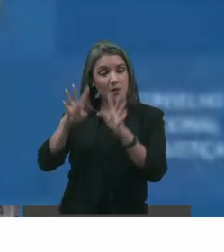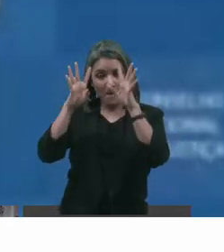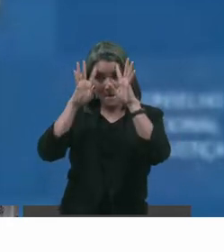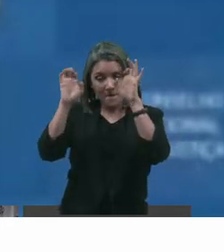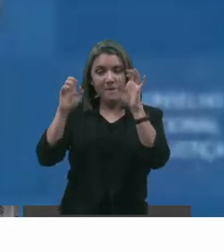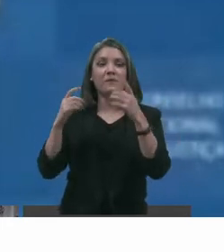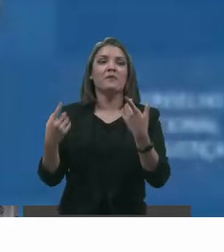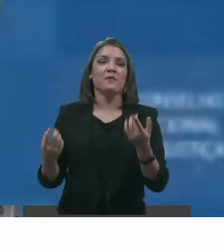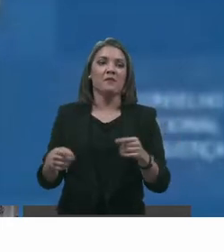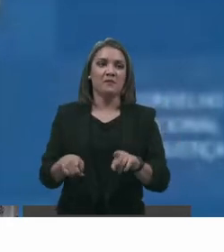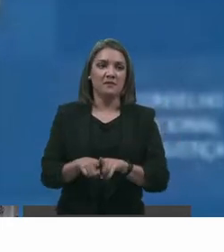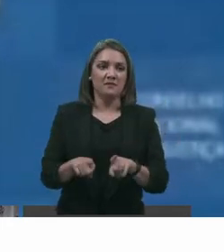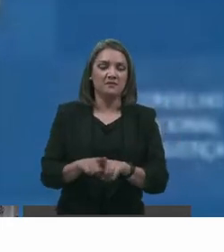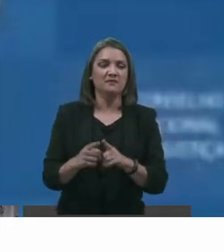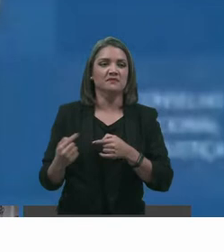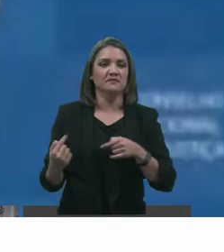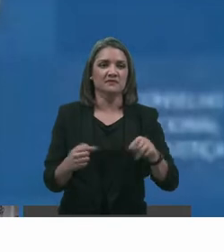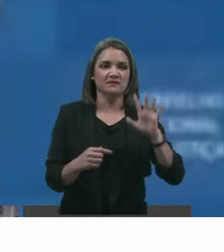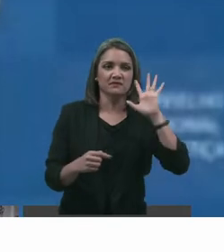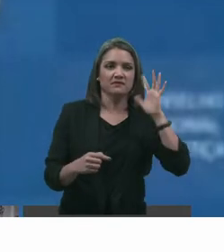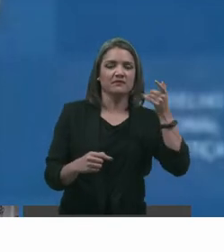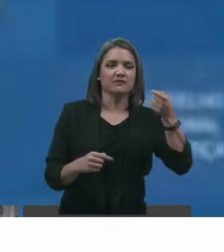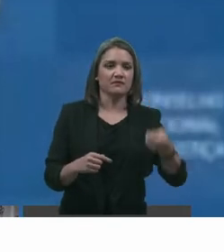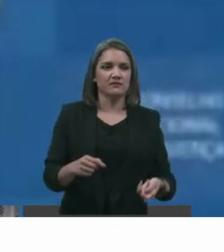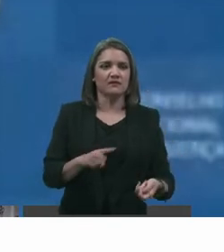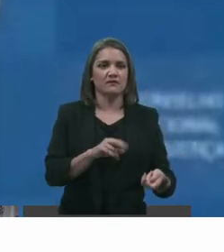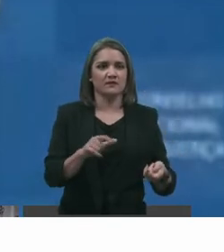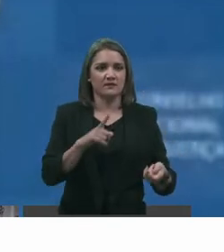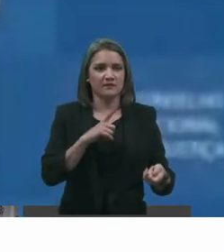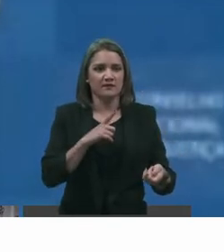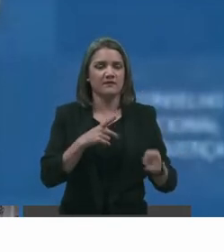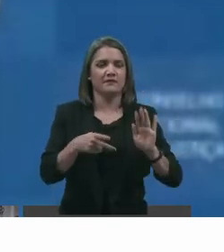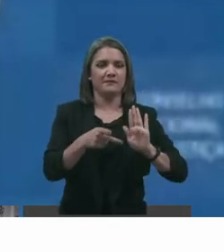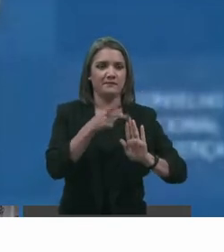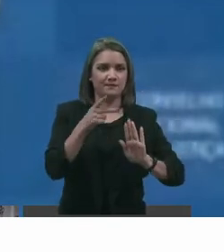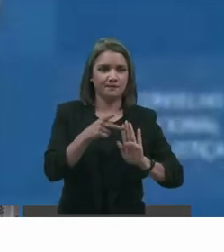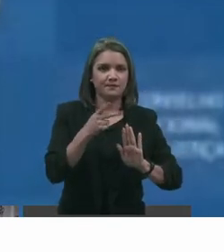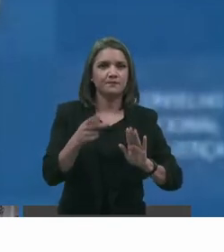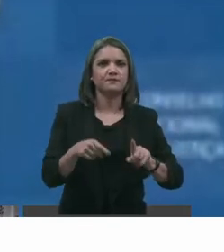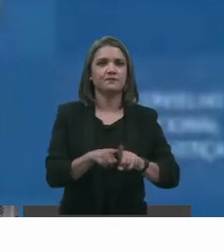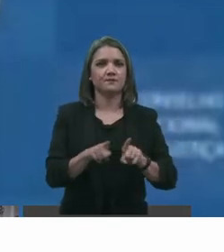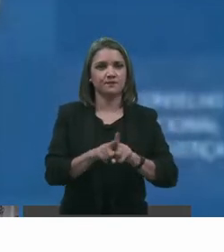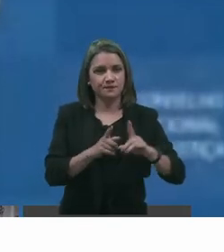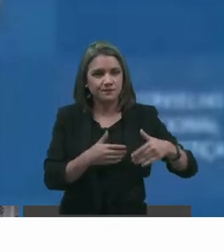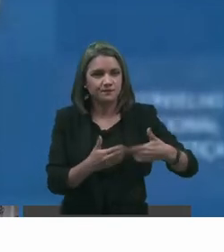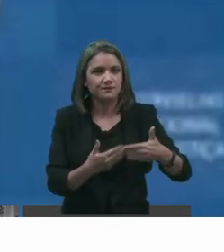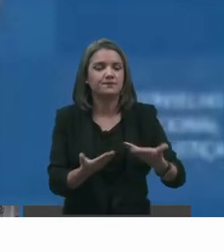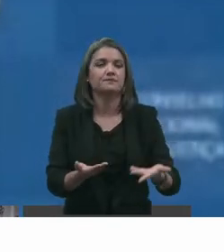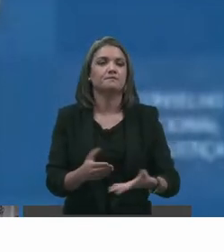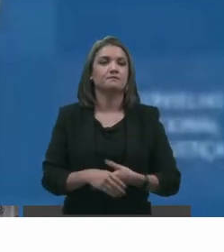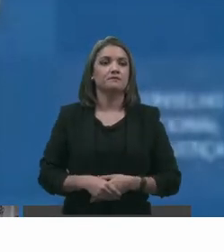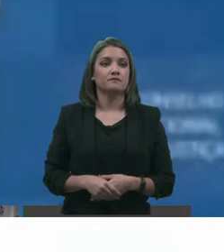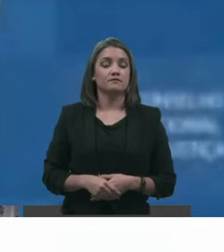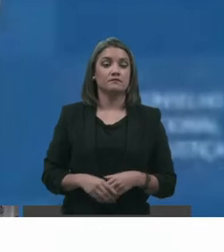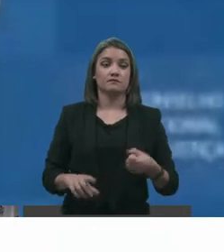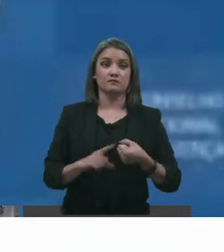órgão, o respectivo acórdão será acompanhado de portaria e prossegue.